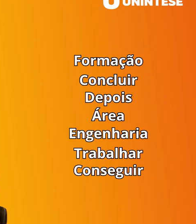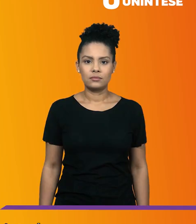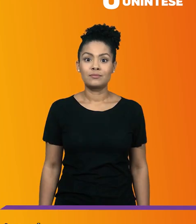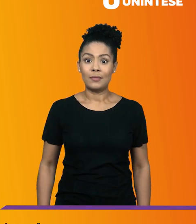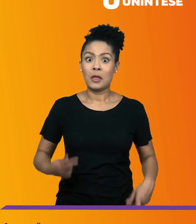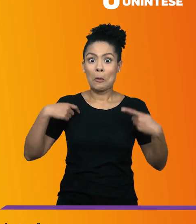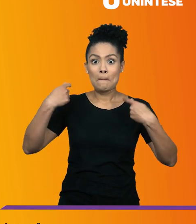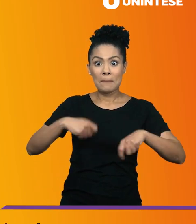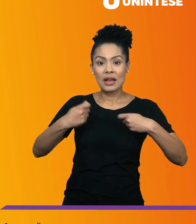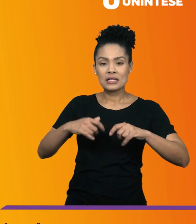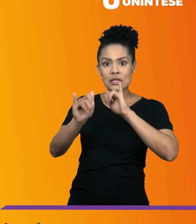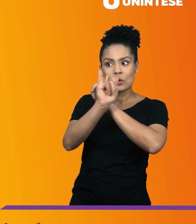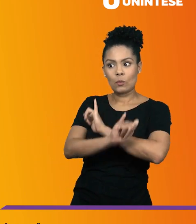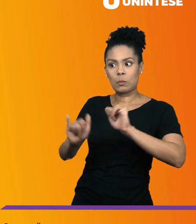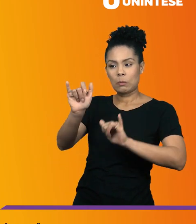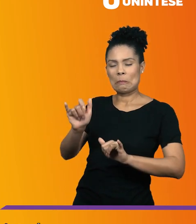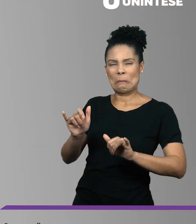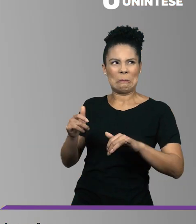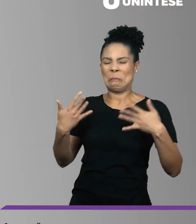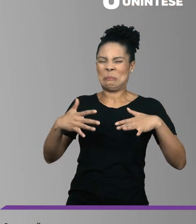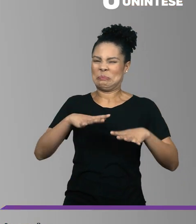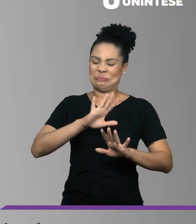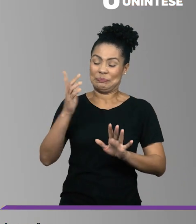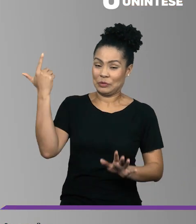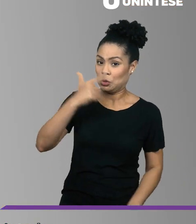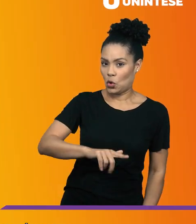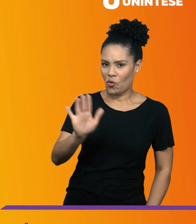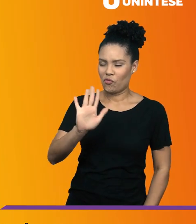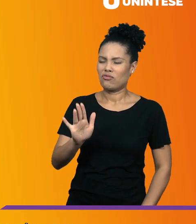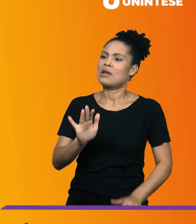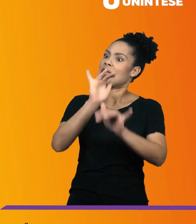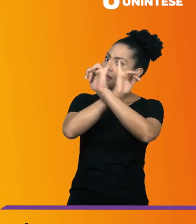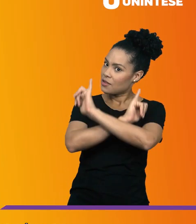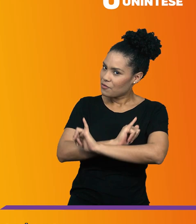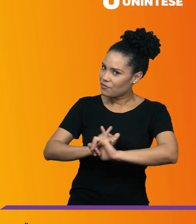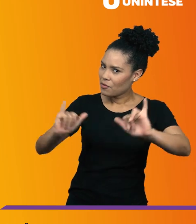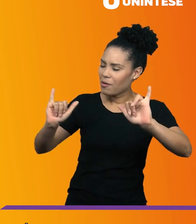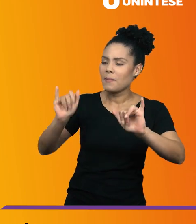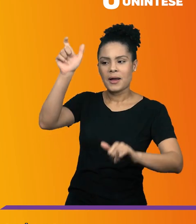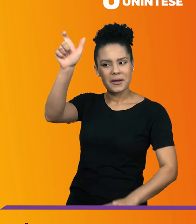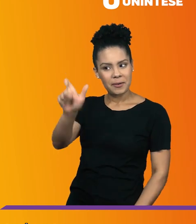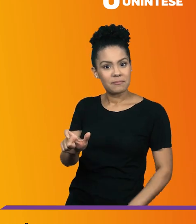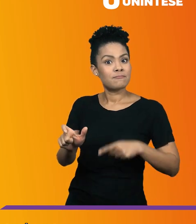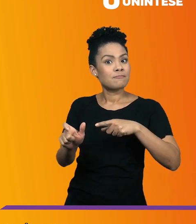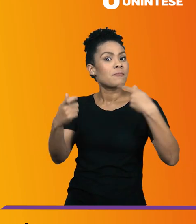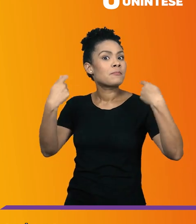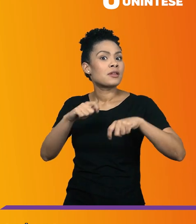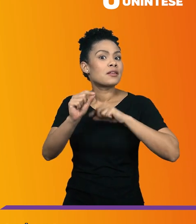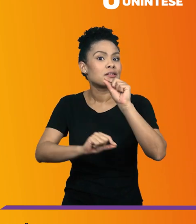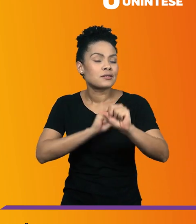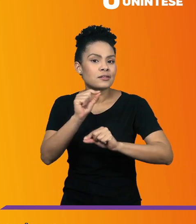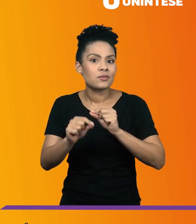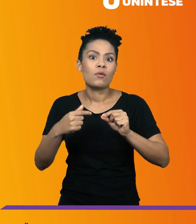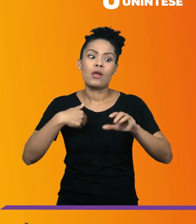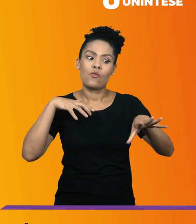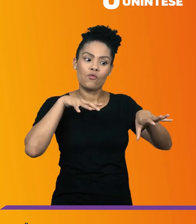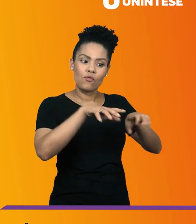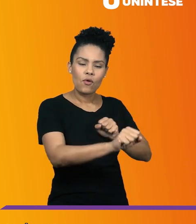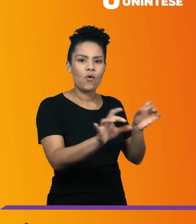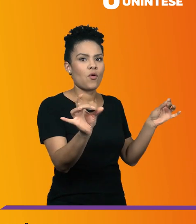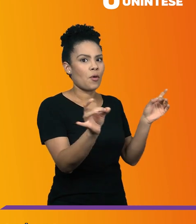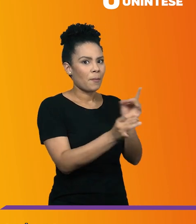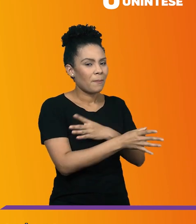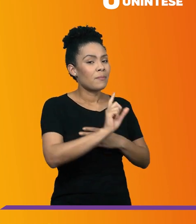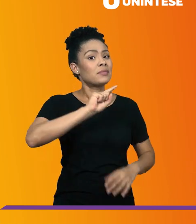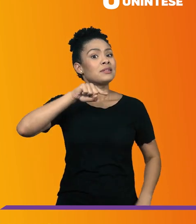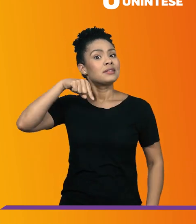Eu preciso informar ao meu interlocutor que eu me formei